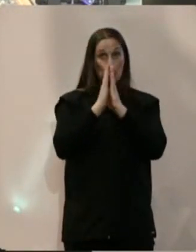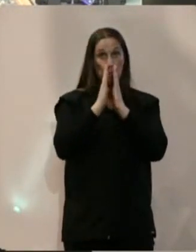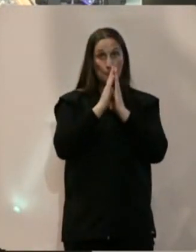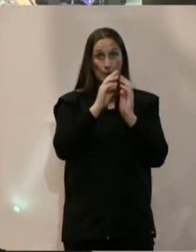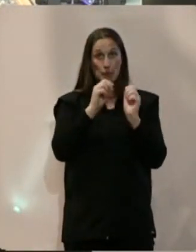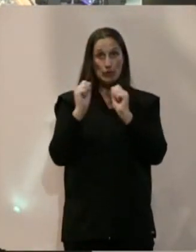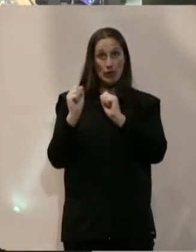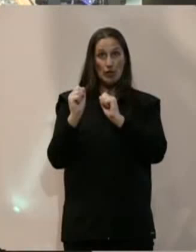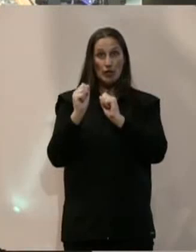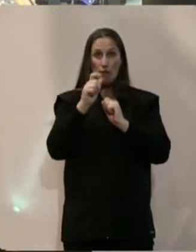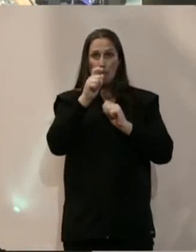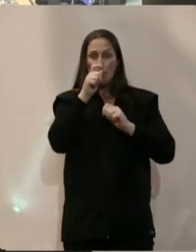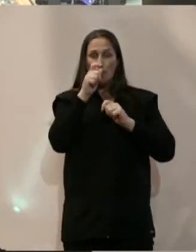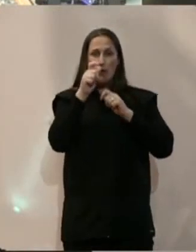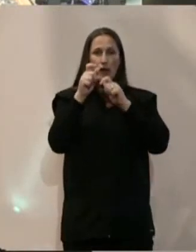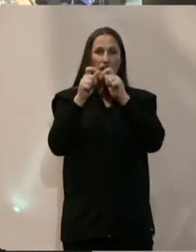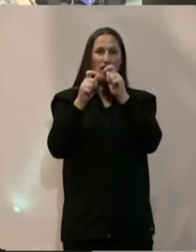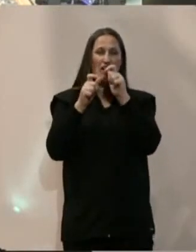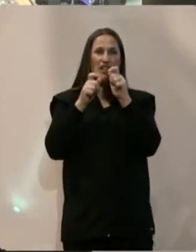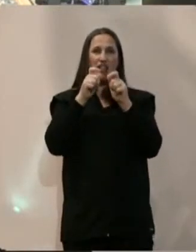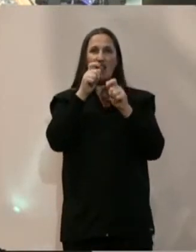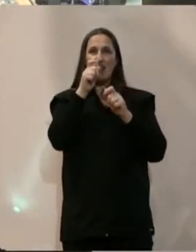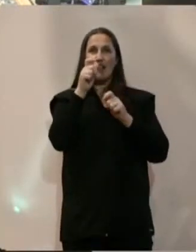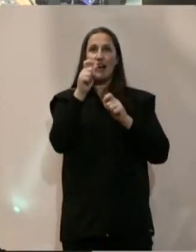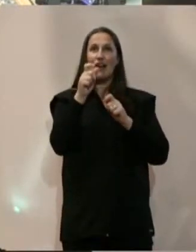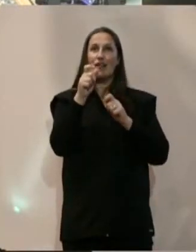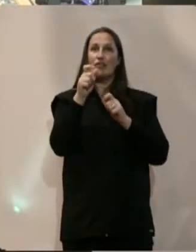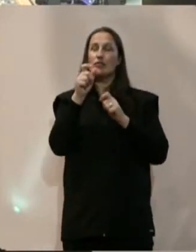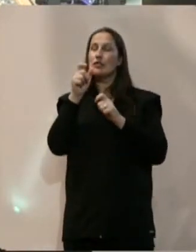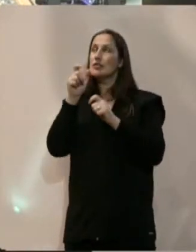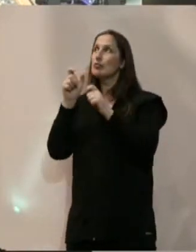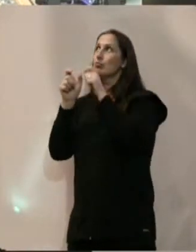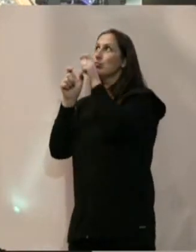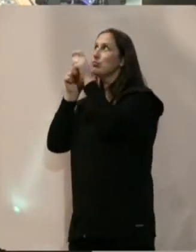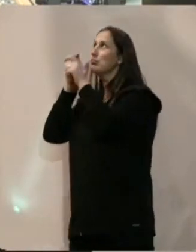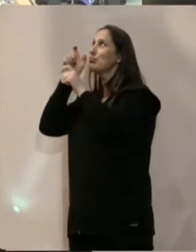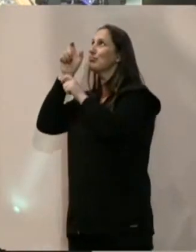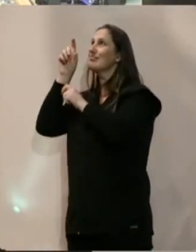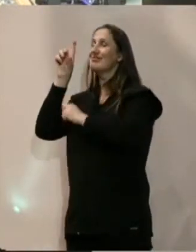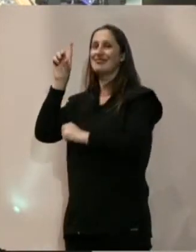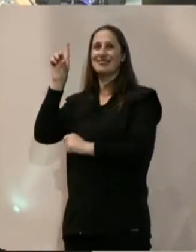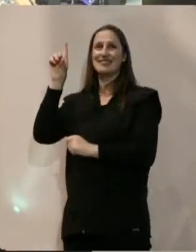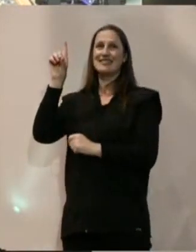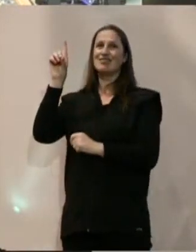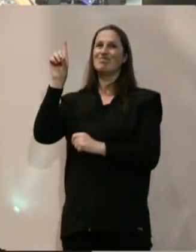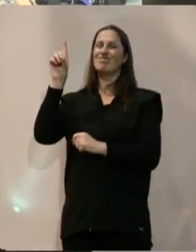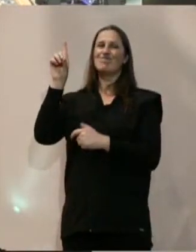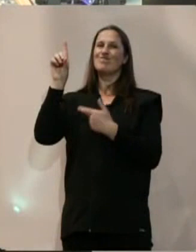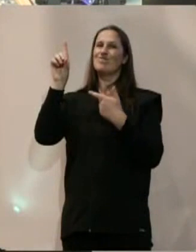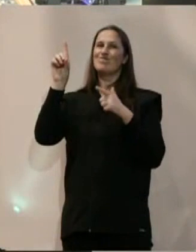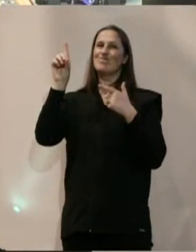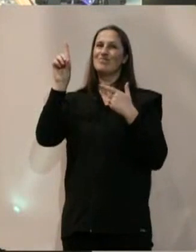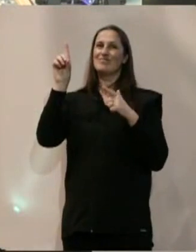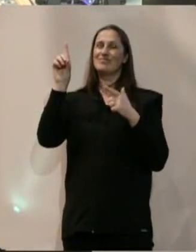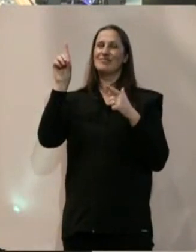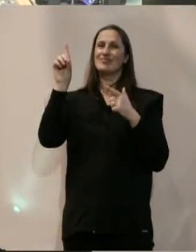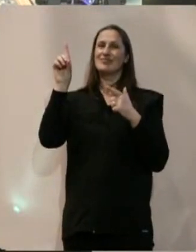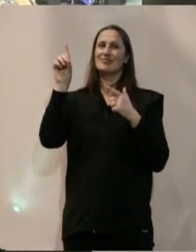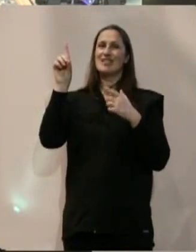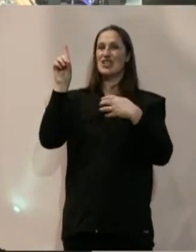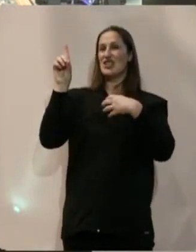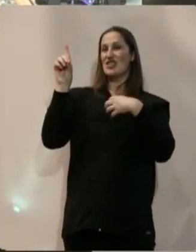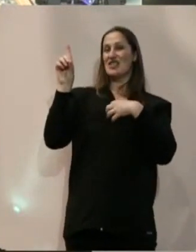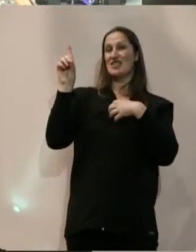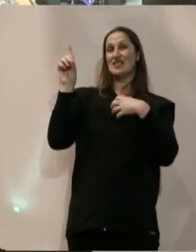está nas palavras que eu falo para Deus. A oração poderosa não está na maneira como